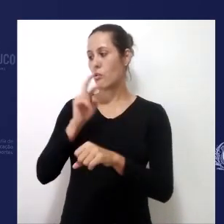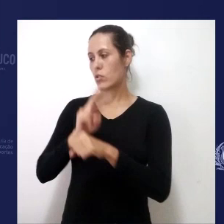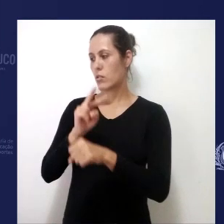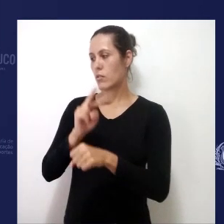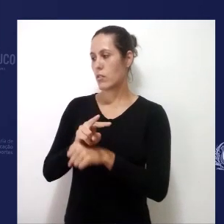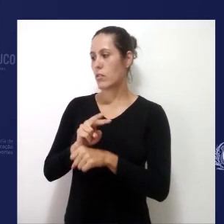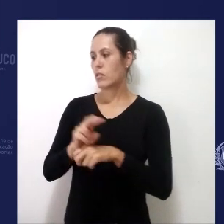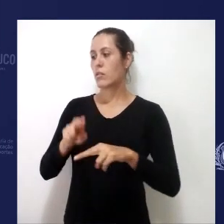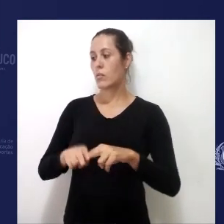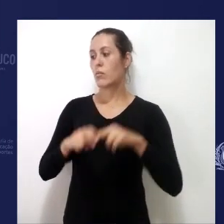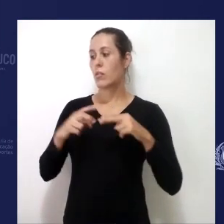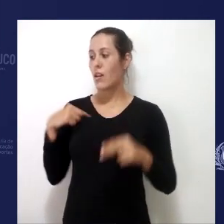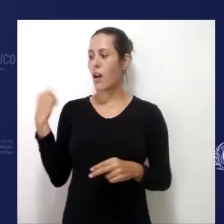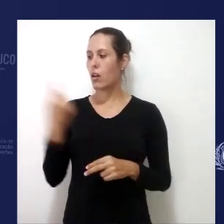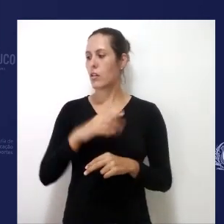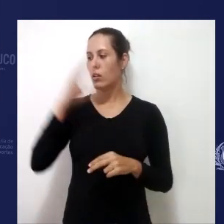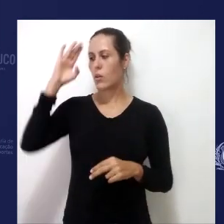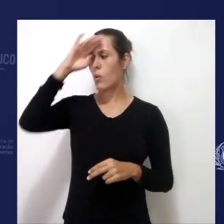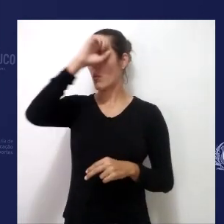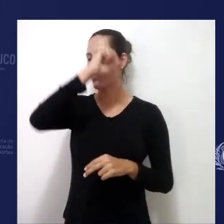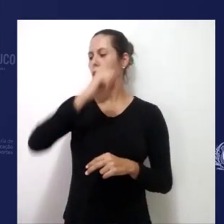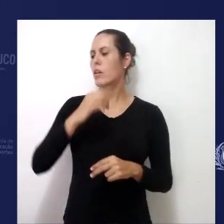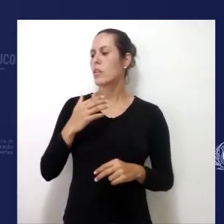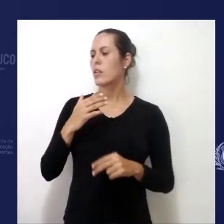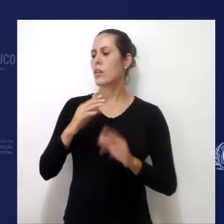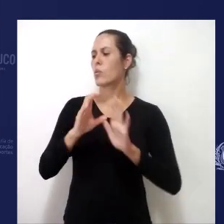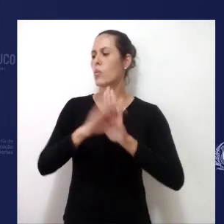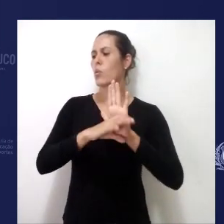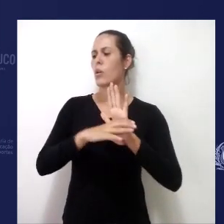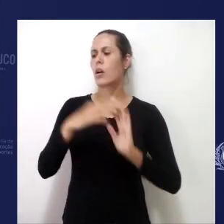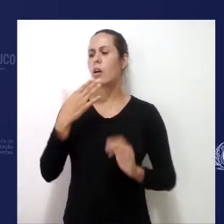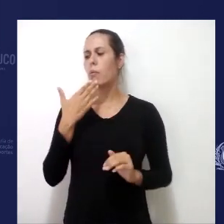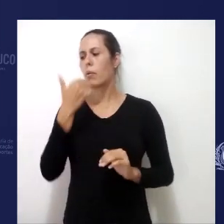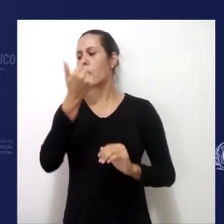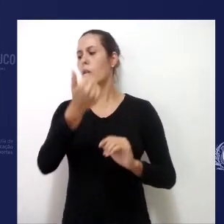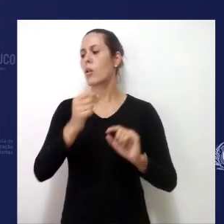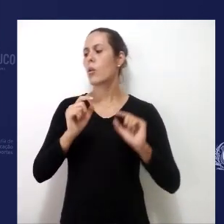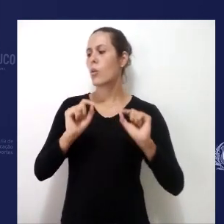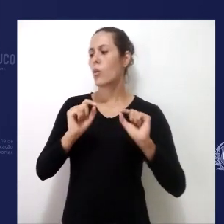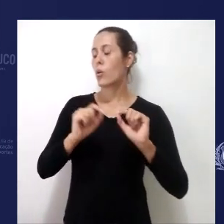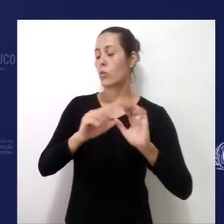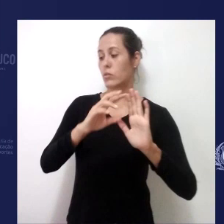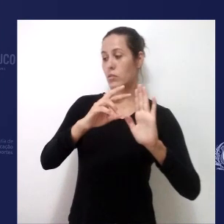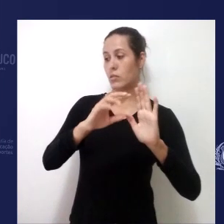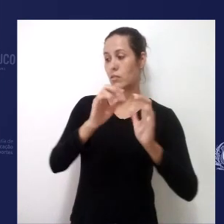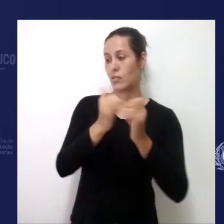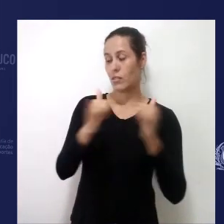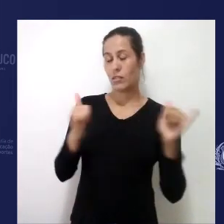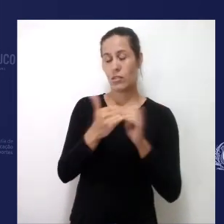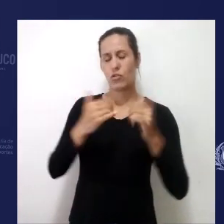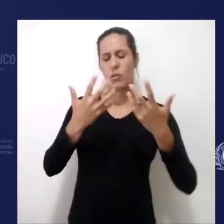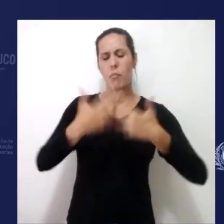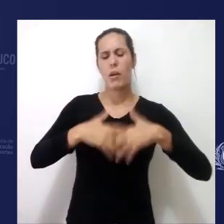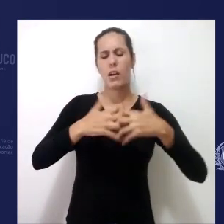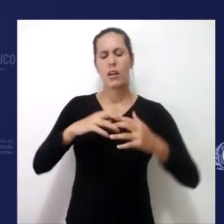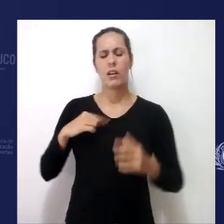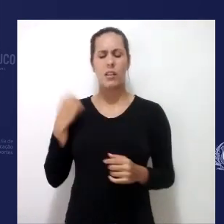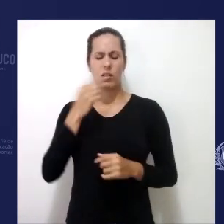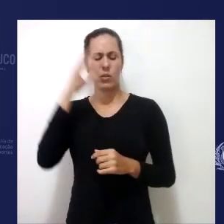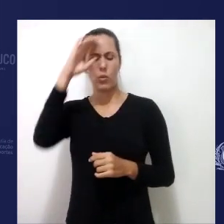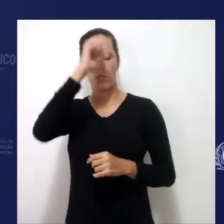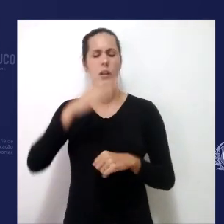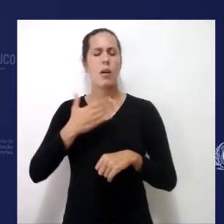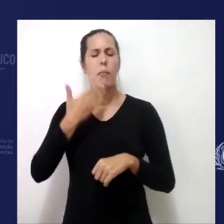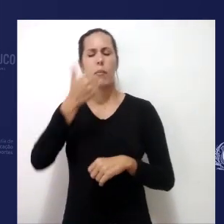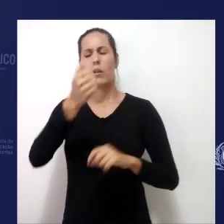energia, para que possamos compreender melhor o conceito de conservação de energia mecânica, é necessário